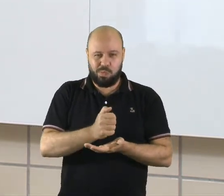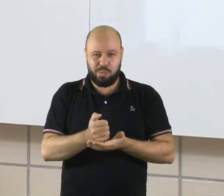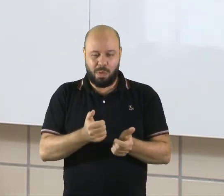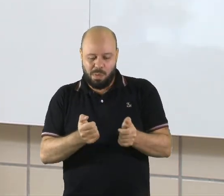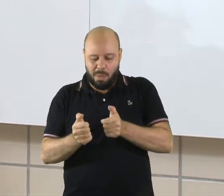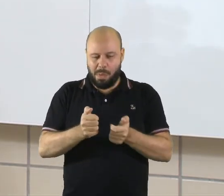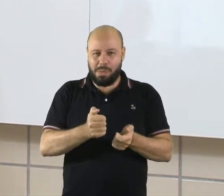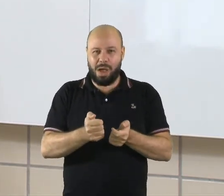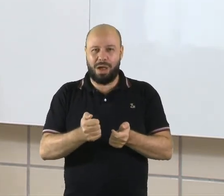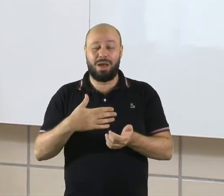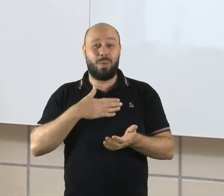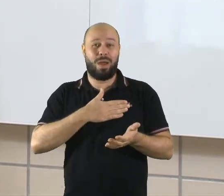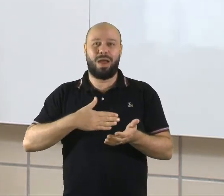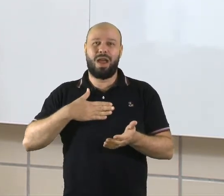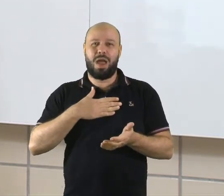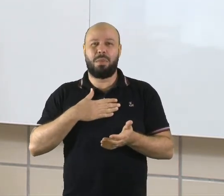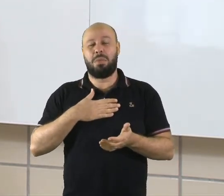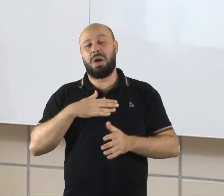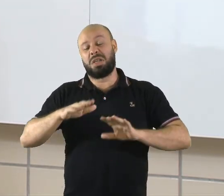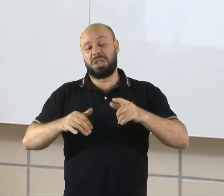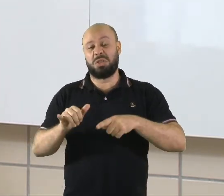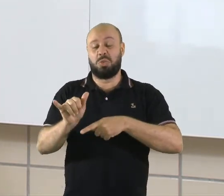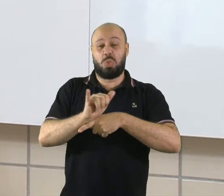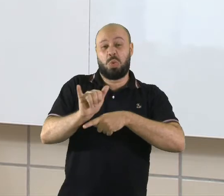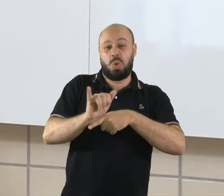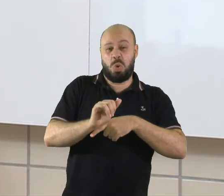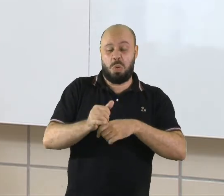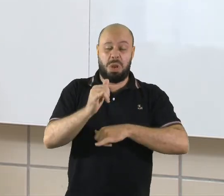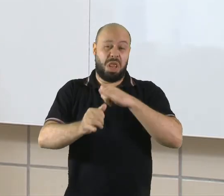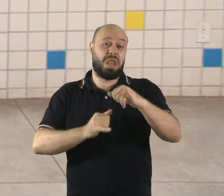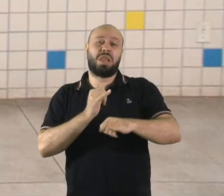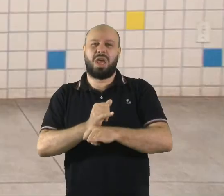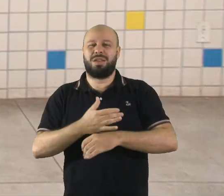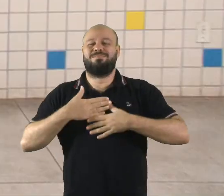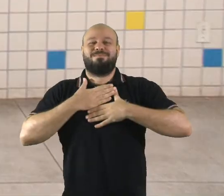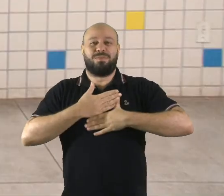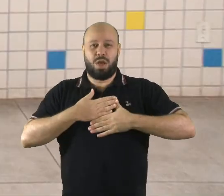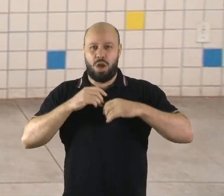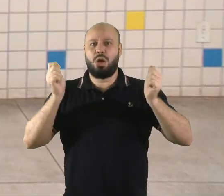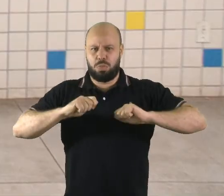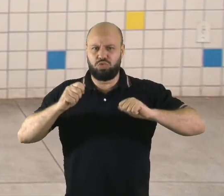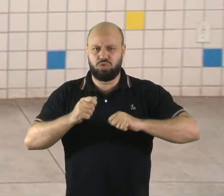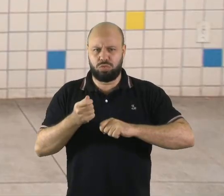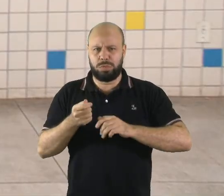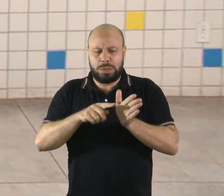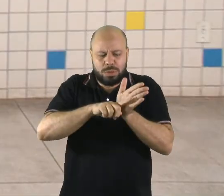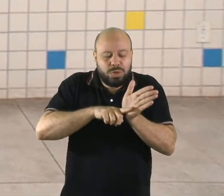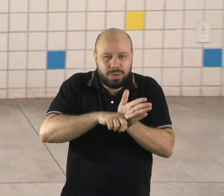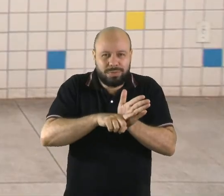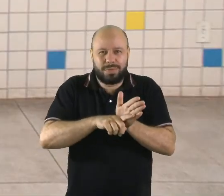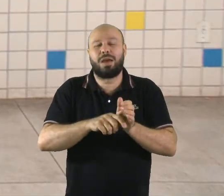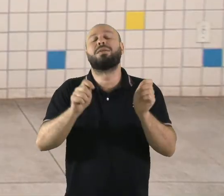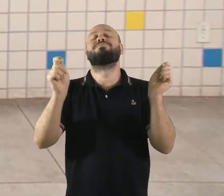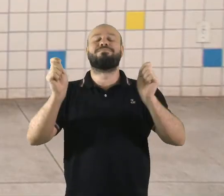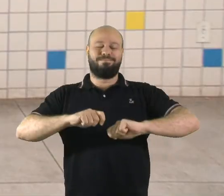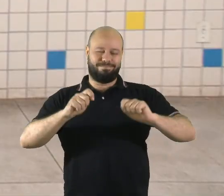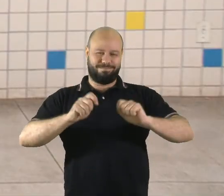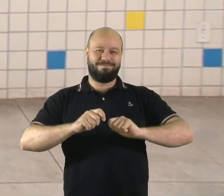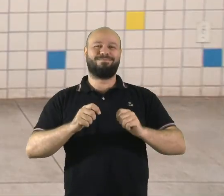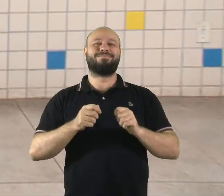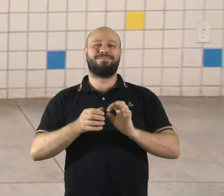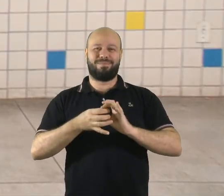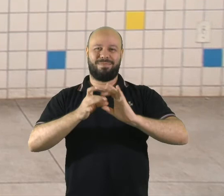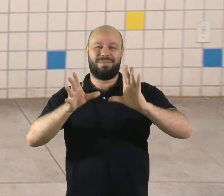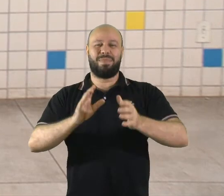jogo no YouTube, na internet. Eu posso pesquisar sobre ele? Pode sim. O importante é que